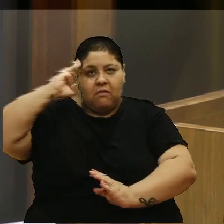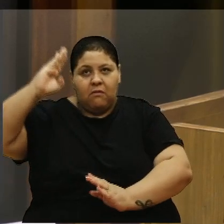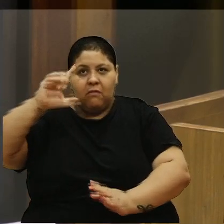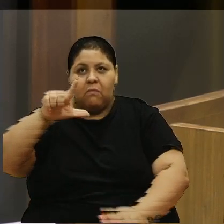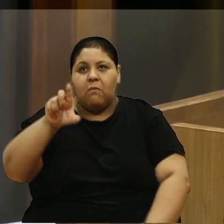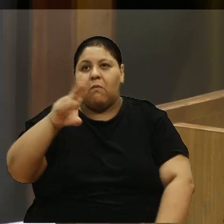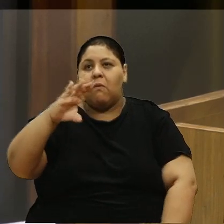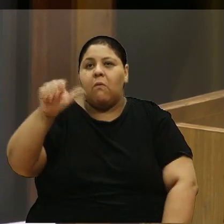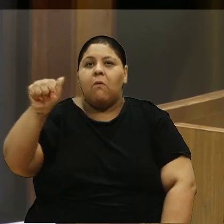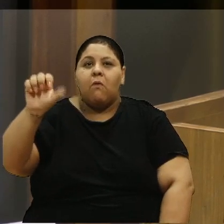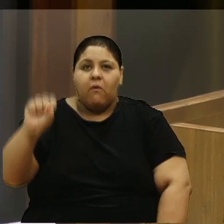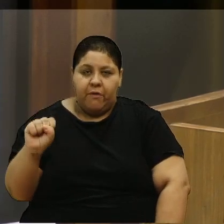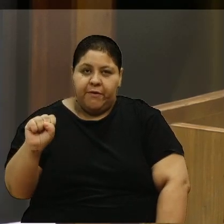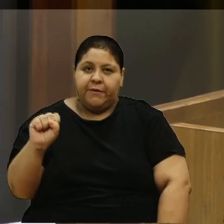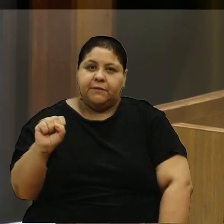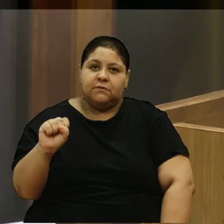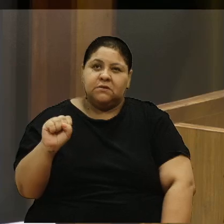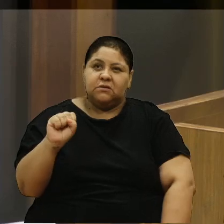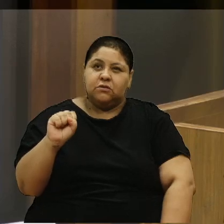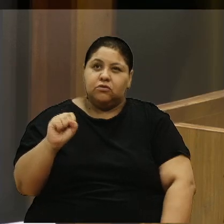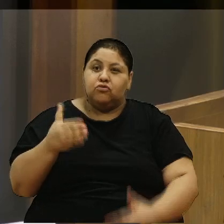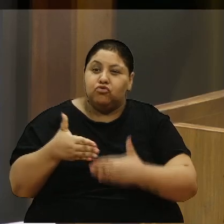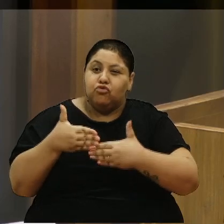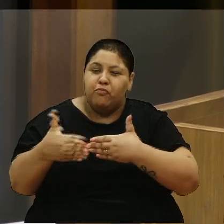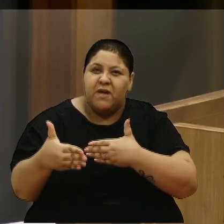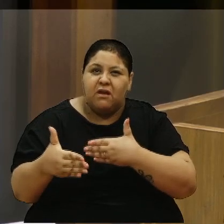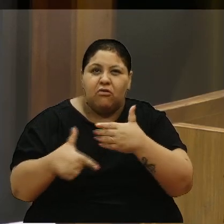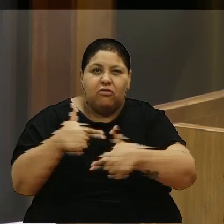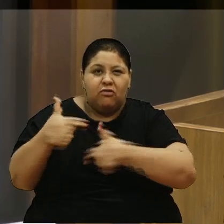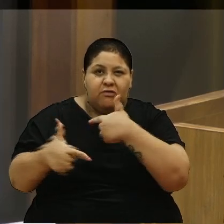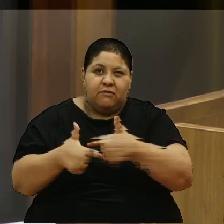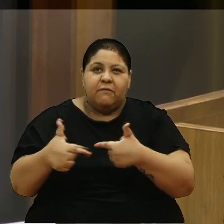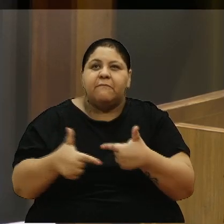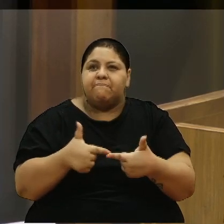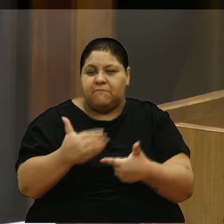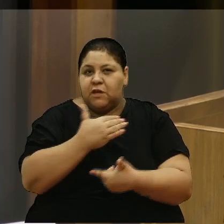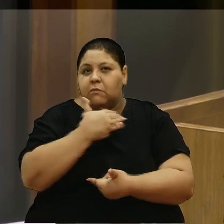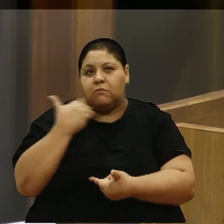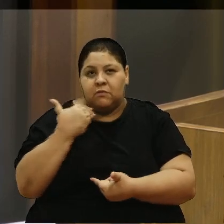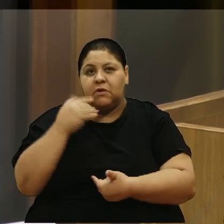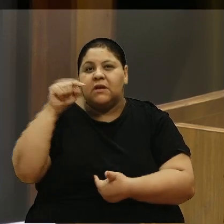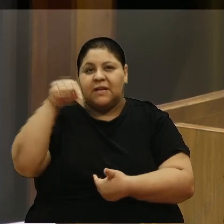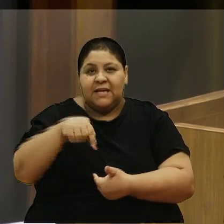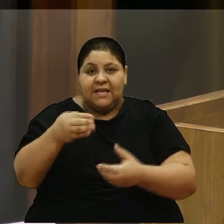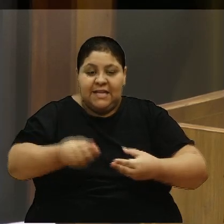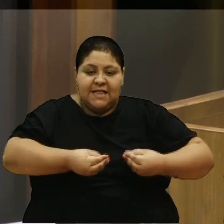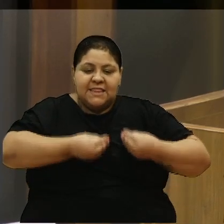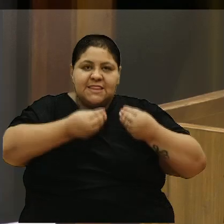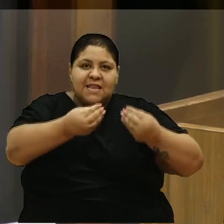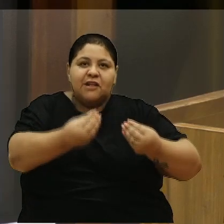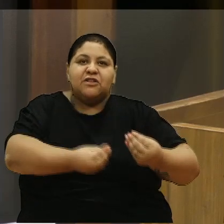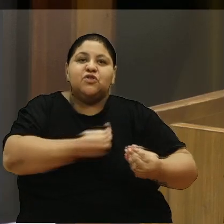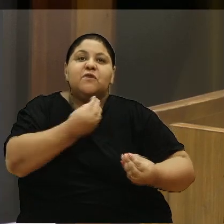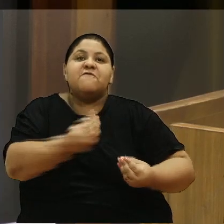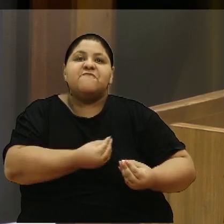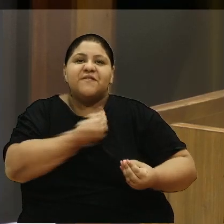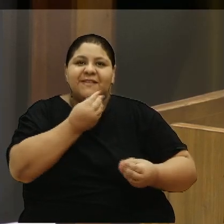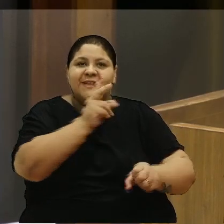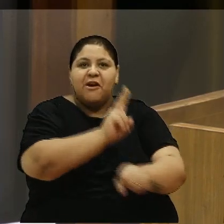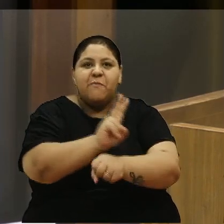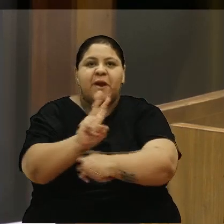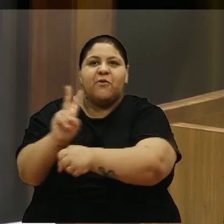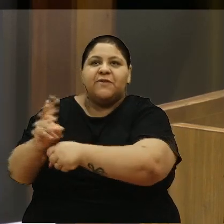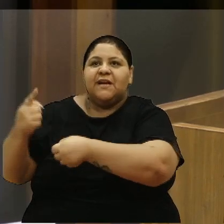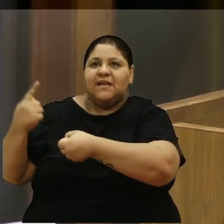Lucas, em serviço, outro servidor público que perdeu a vida, aqui dando a vida por nós. Que Deus o